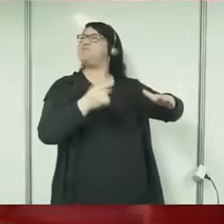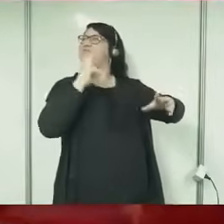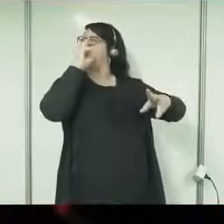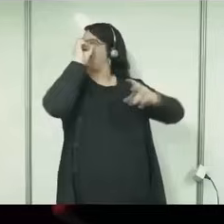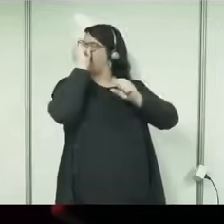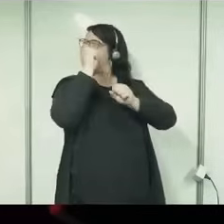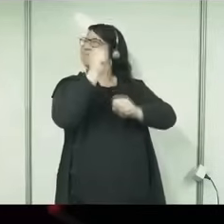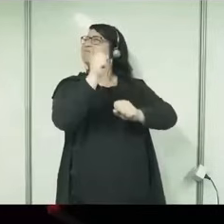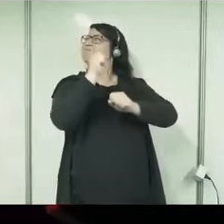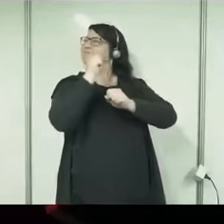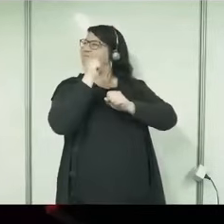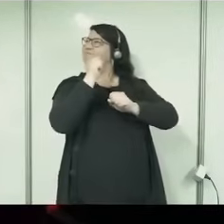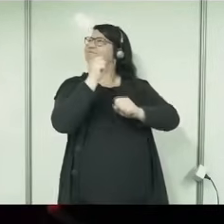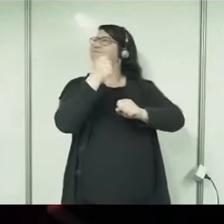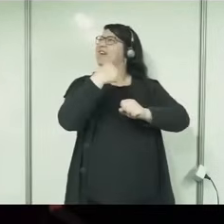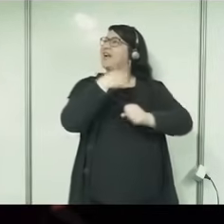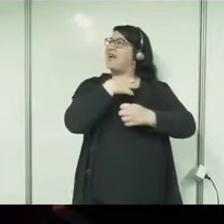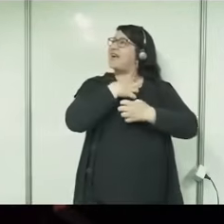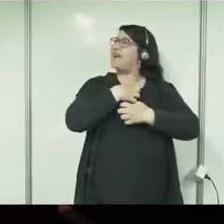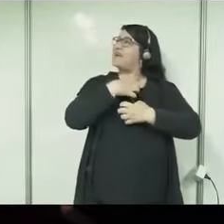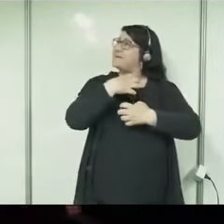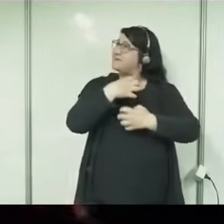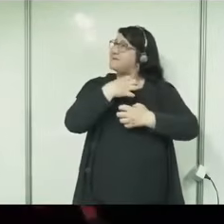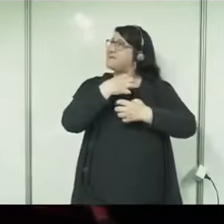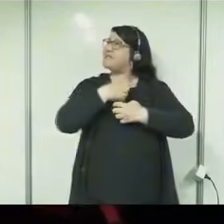eu me sinto tão seguro.